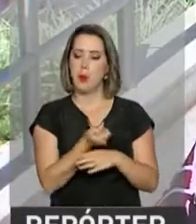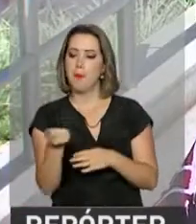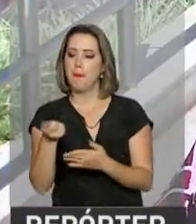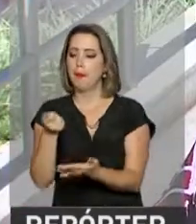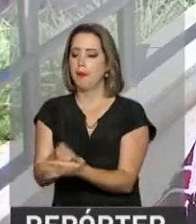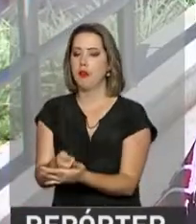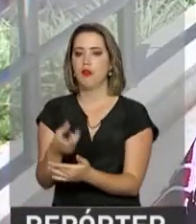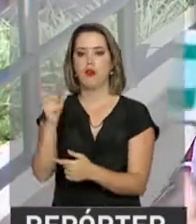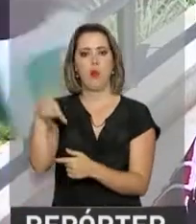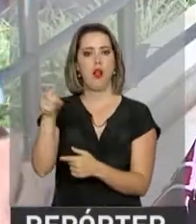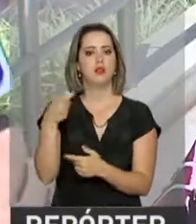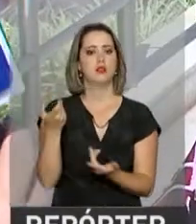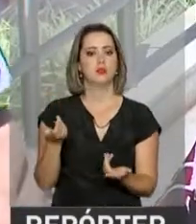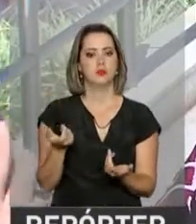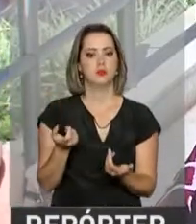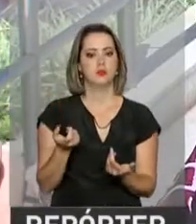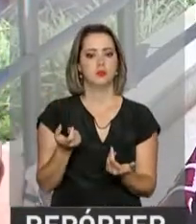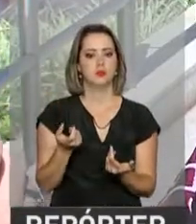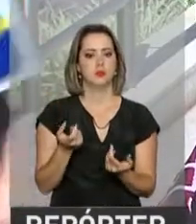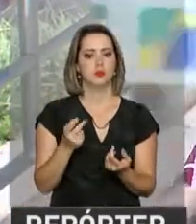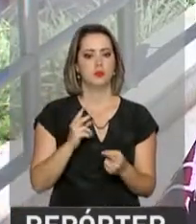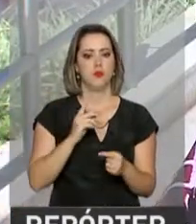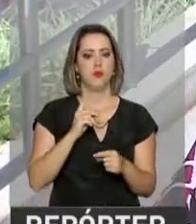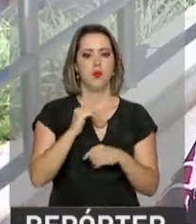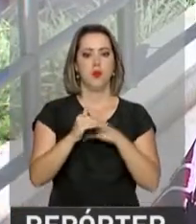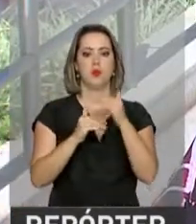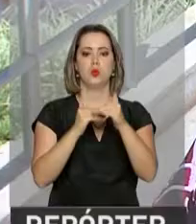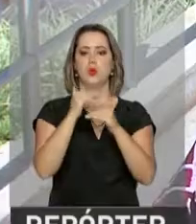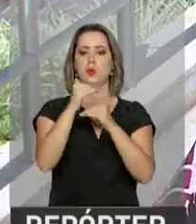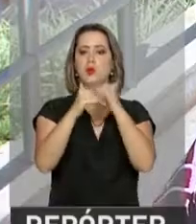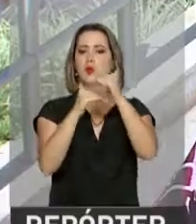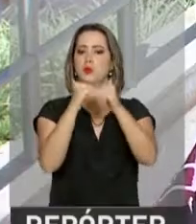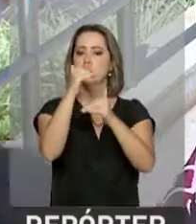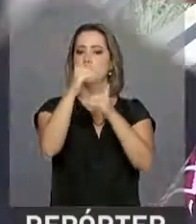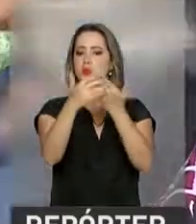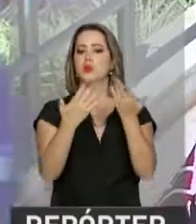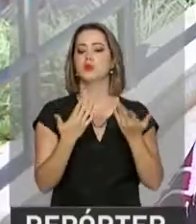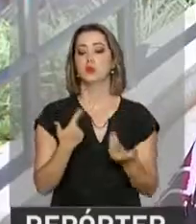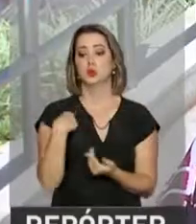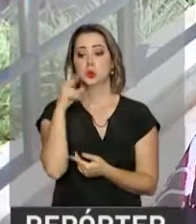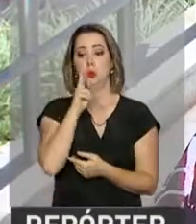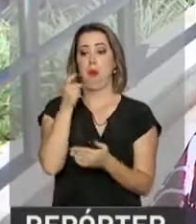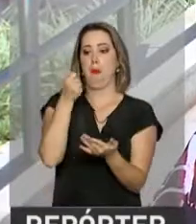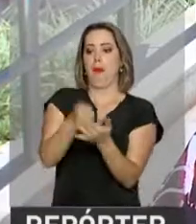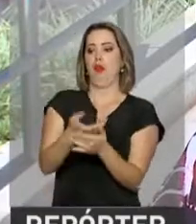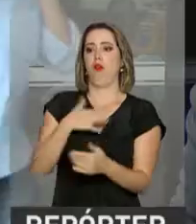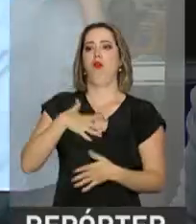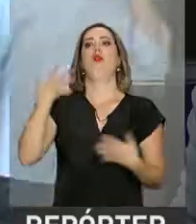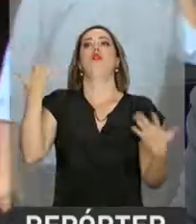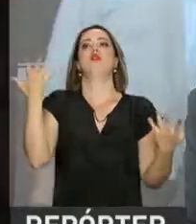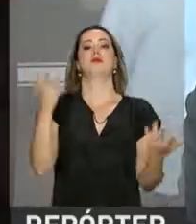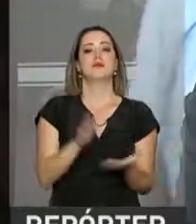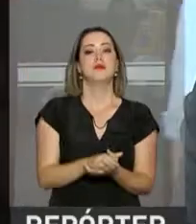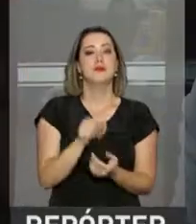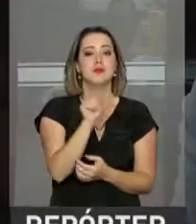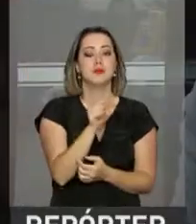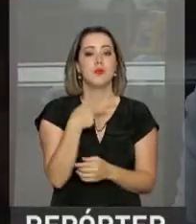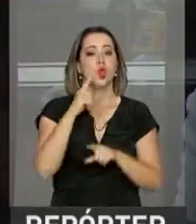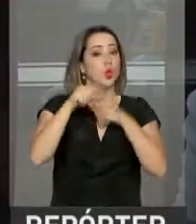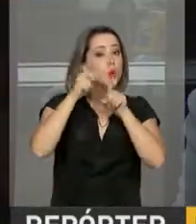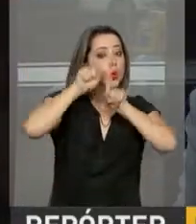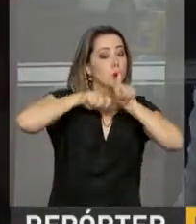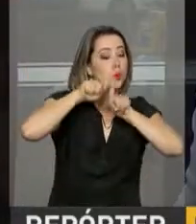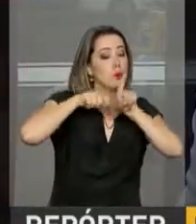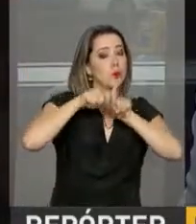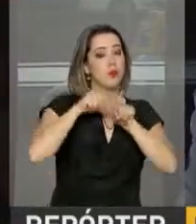quitar a conta. E a conta aumentou muito? Só aumentou. Quando eu fui pagar, eu quase desmaiei. A partir do mês que vem, o